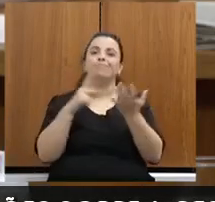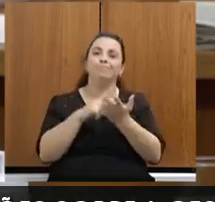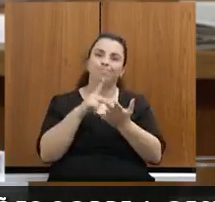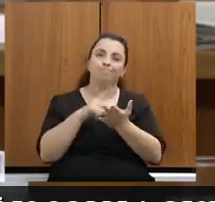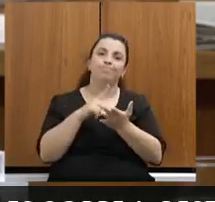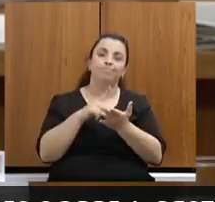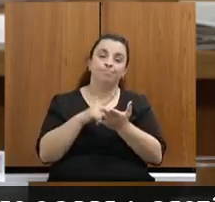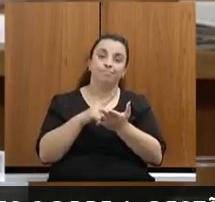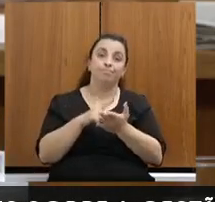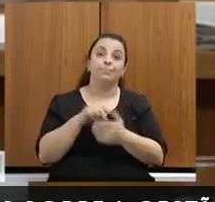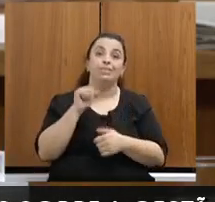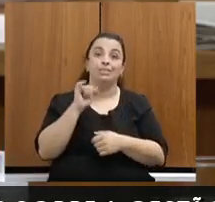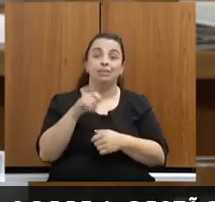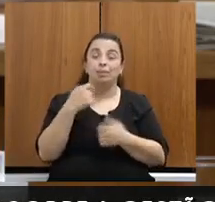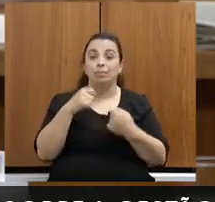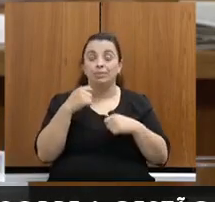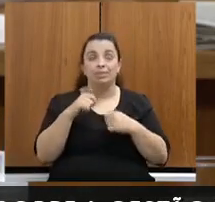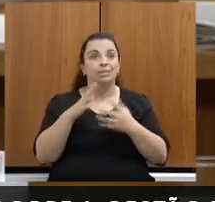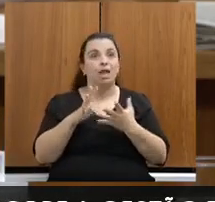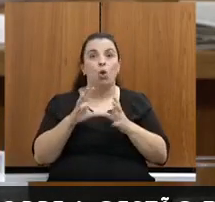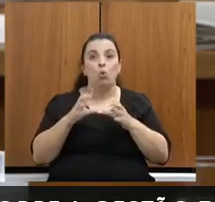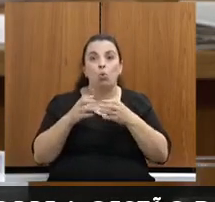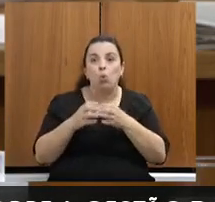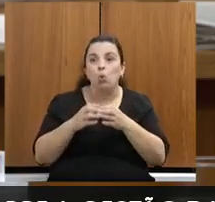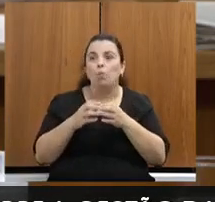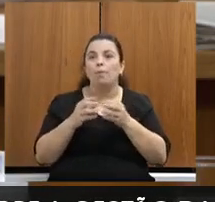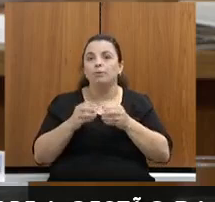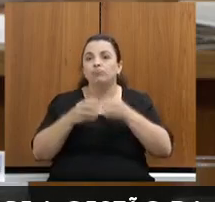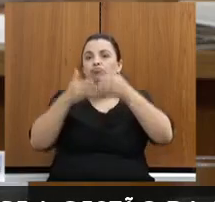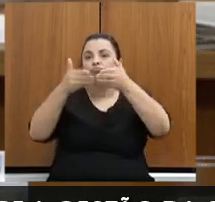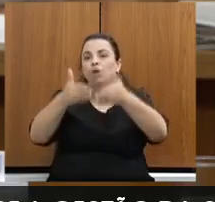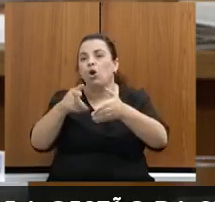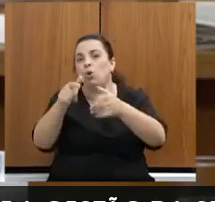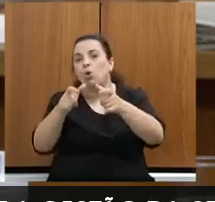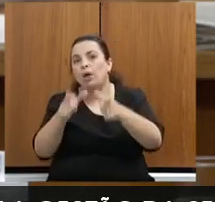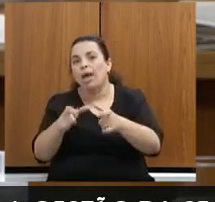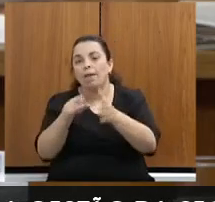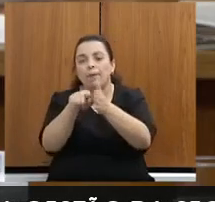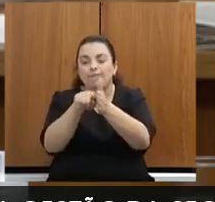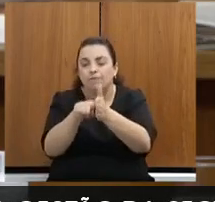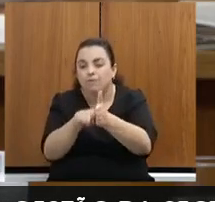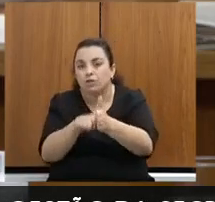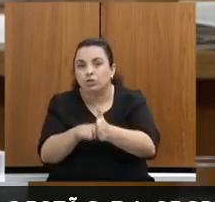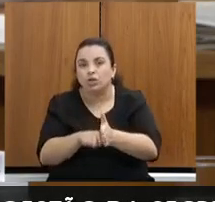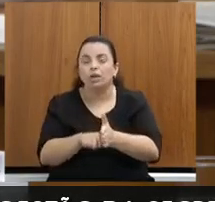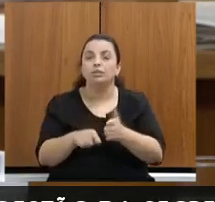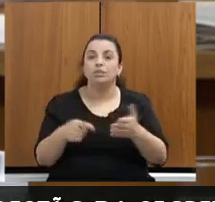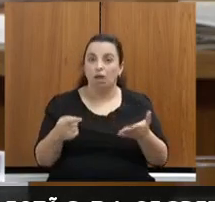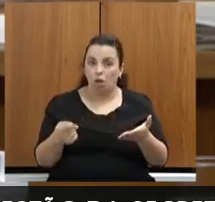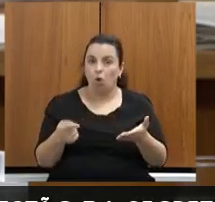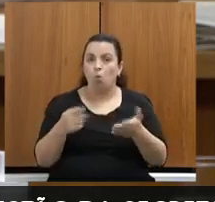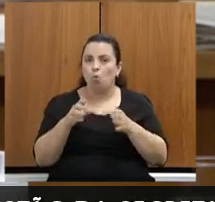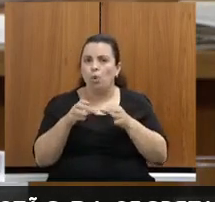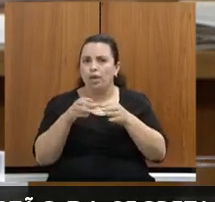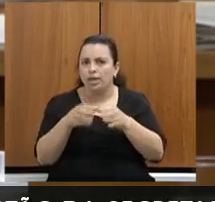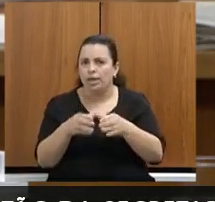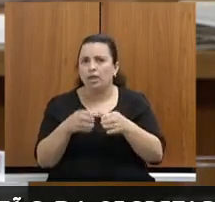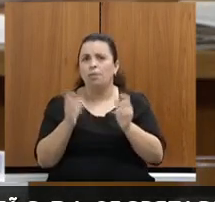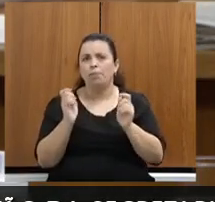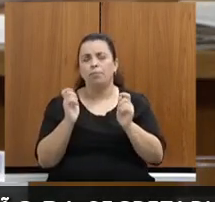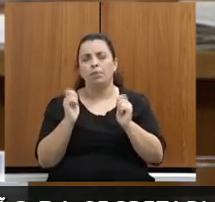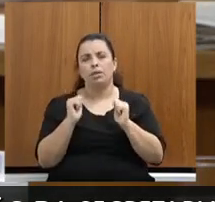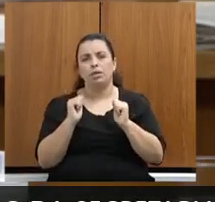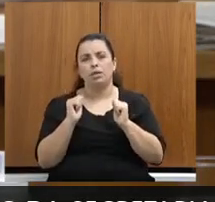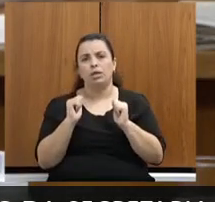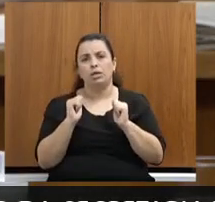disse mesmo se a gente precisar deslocar uma equipe de investigação uma equipe aí do nosso né da